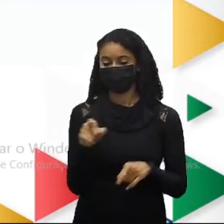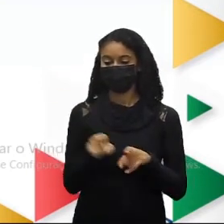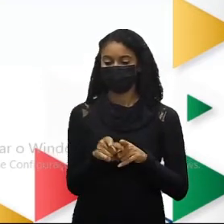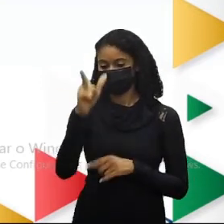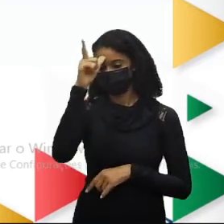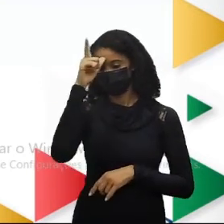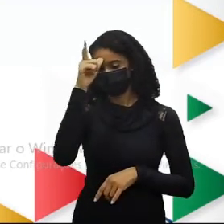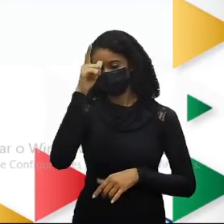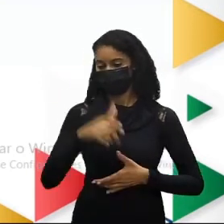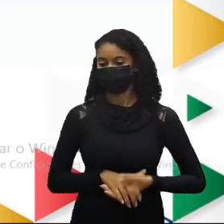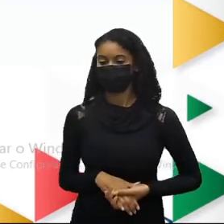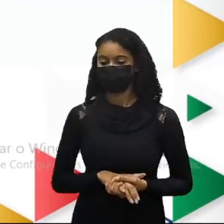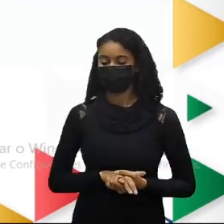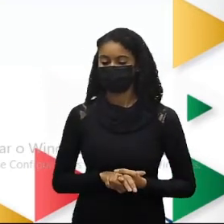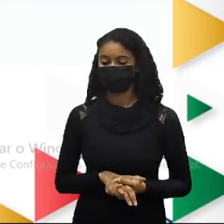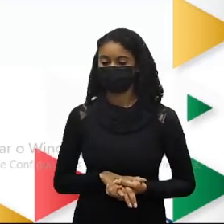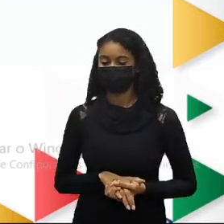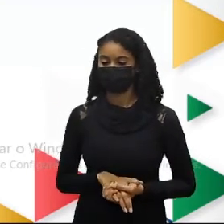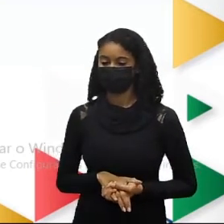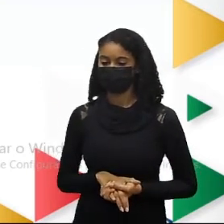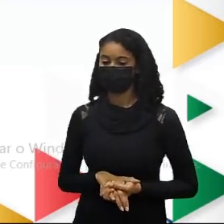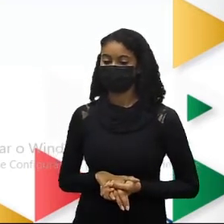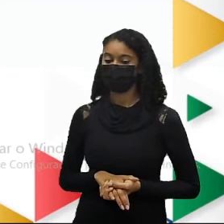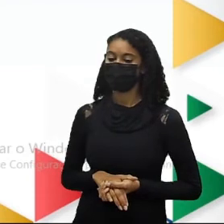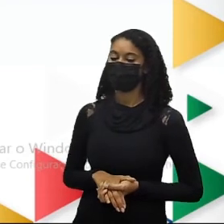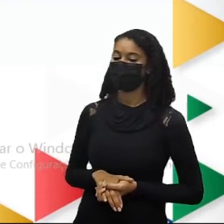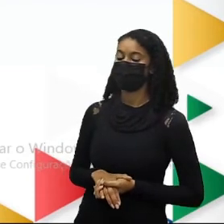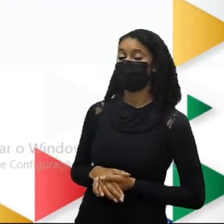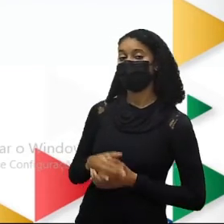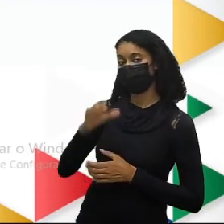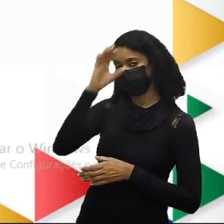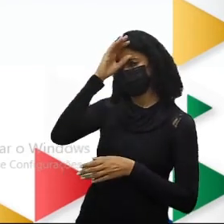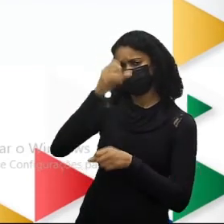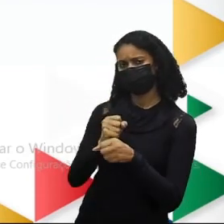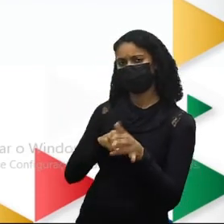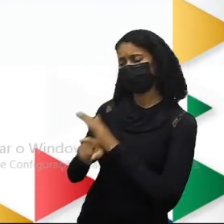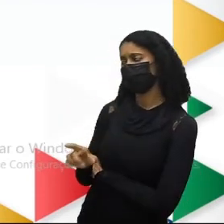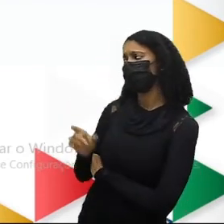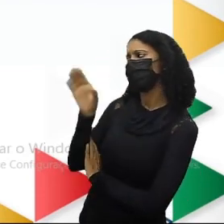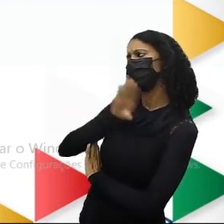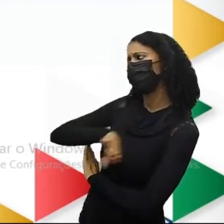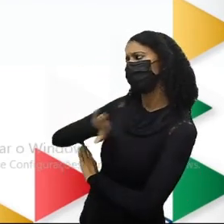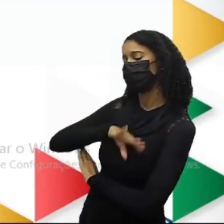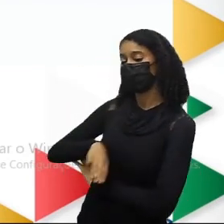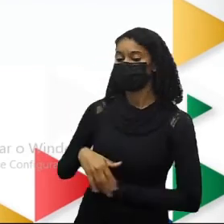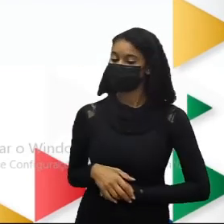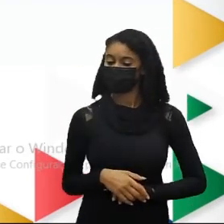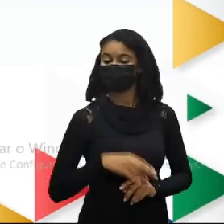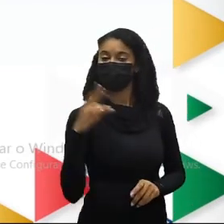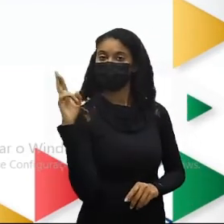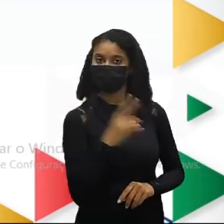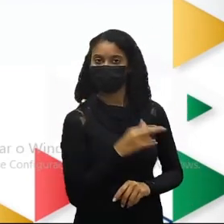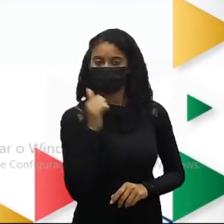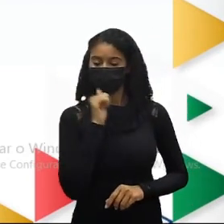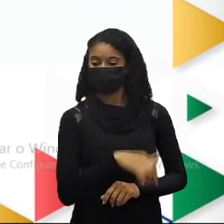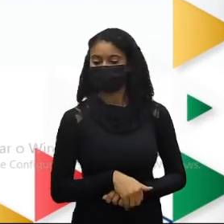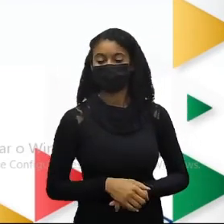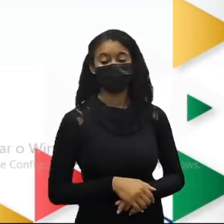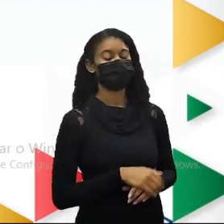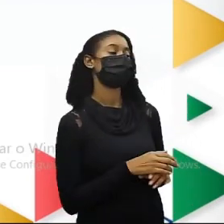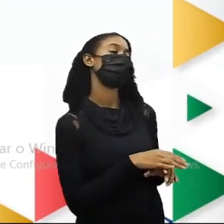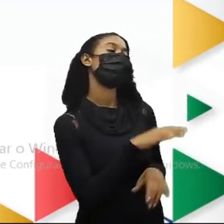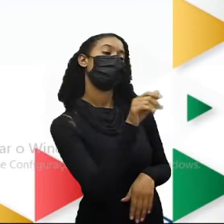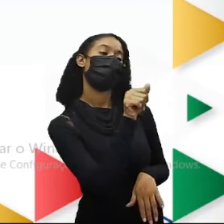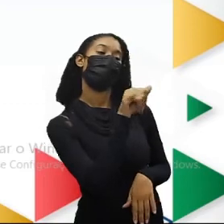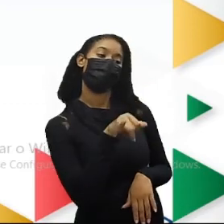italiano e alemão. E o futuro patrão diz: e o português? Aí varia. Mas